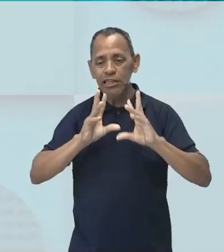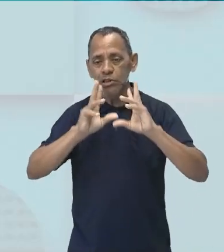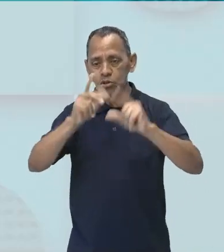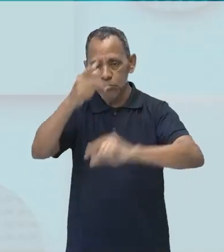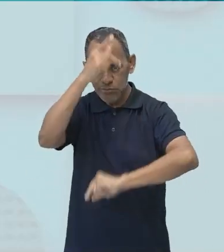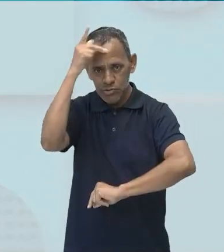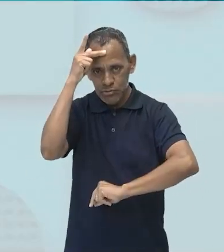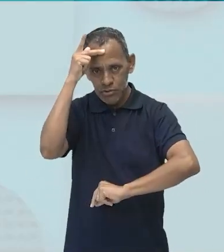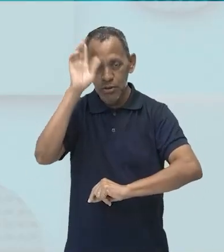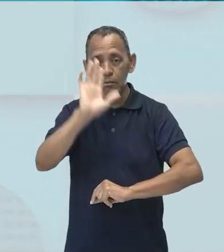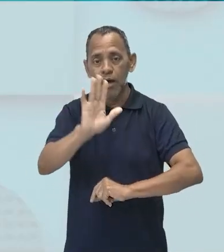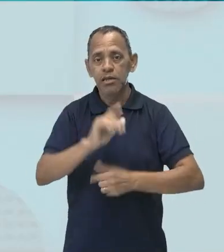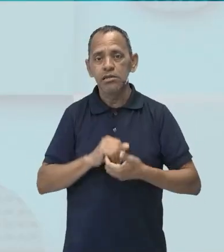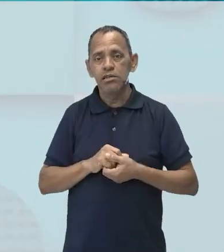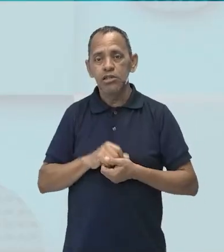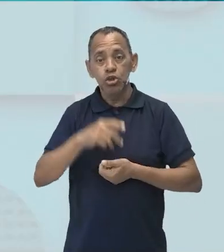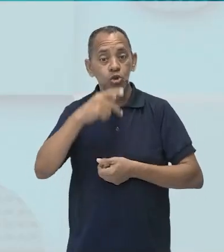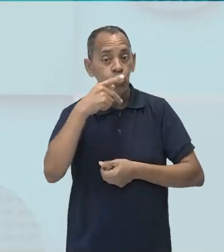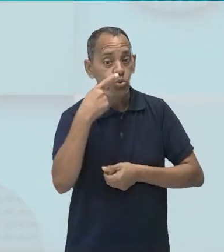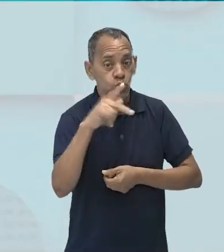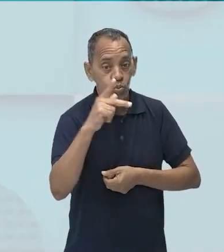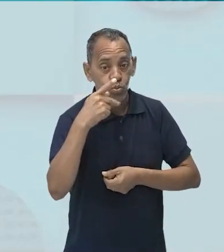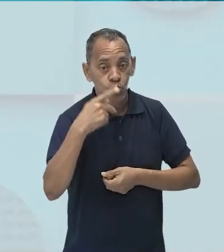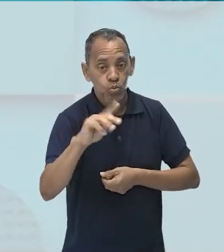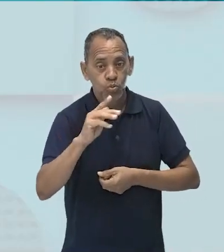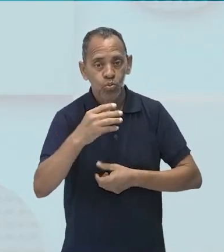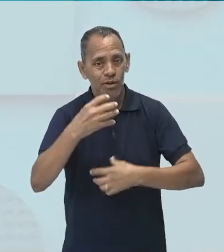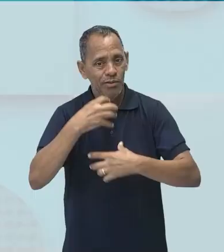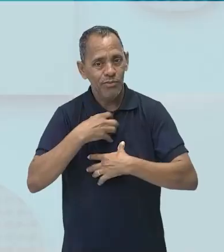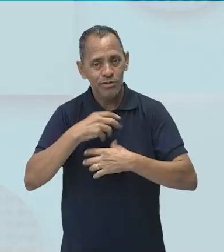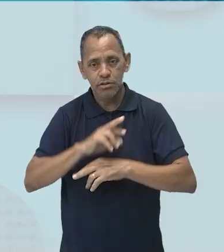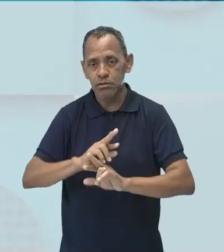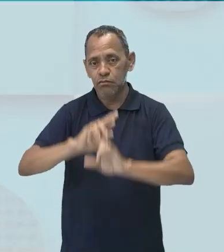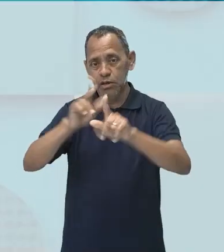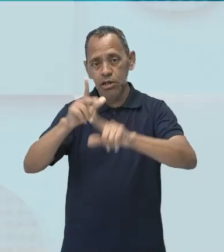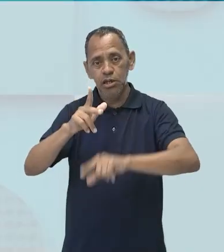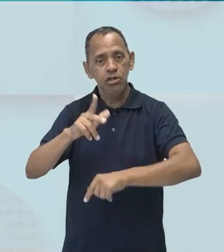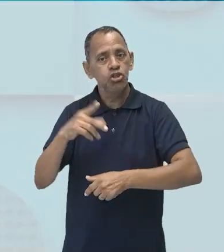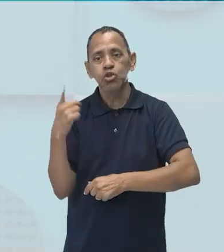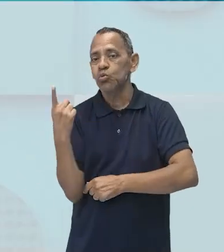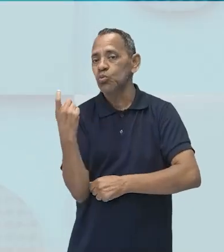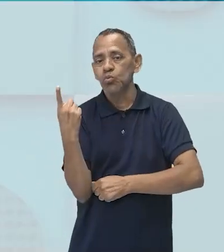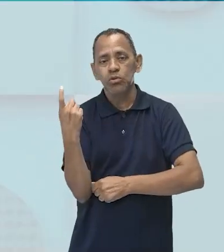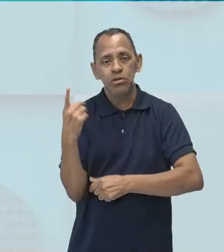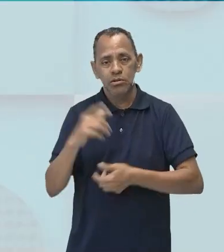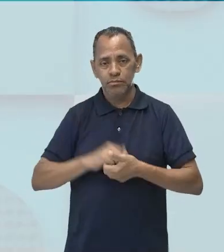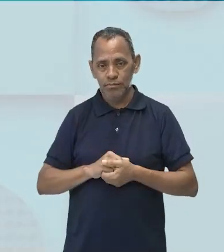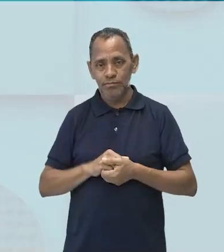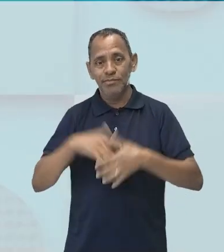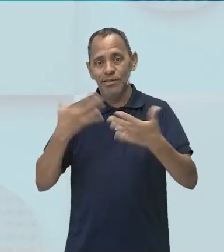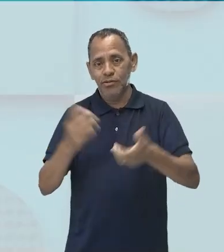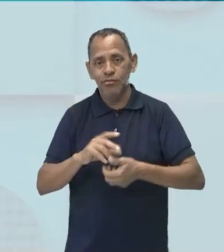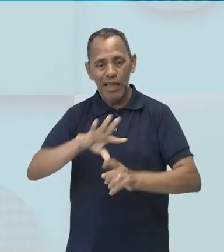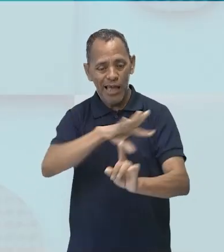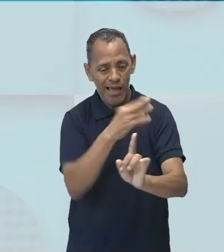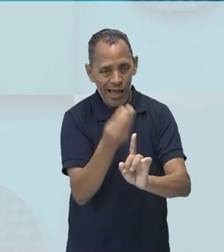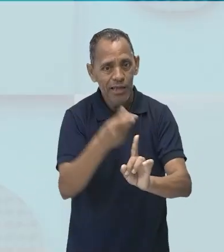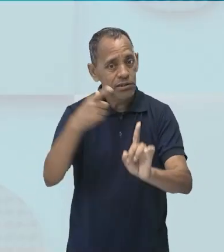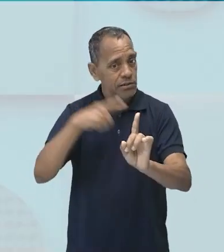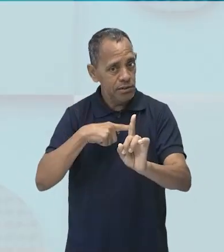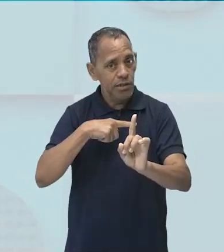públicos, mas a tua emoção é diferente, é única, tá? Então, a arte ela